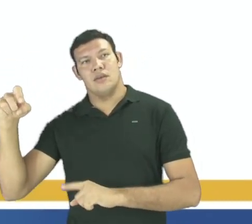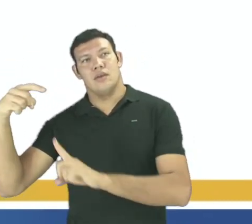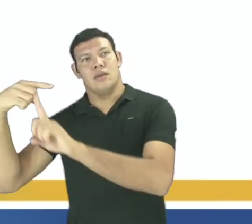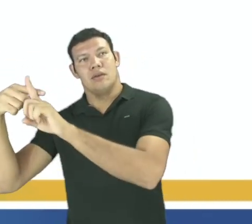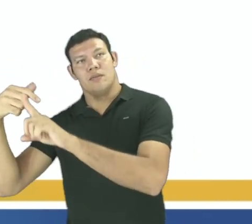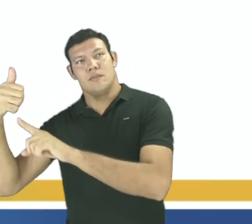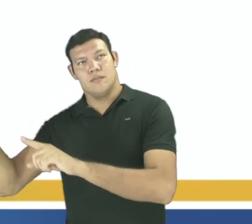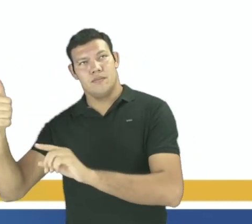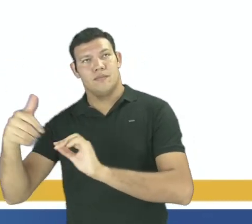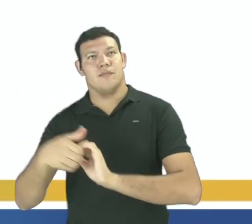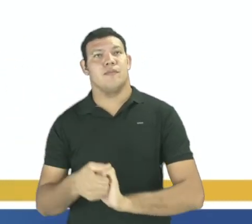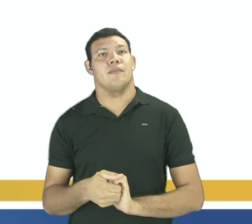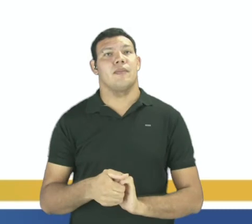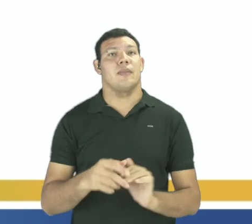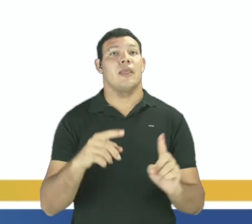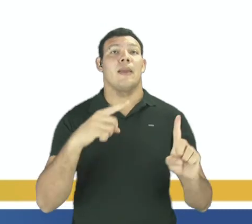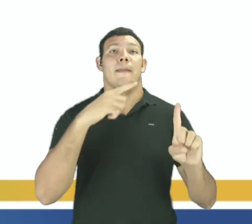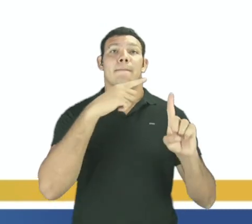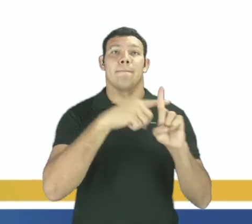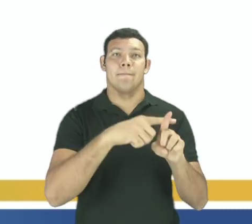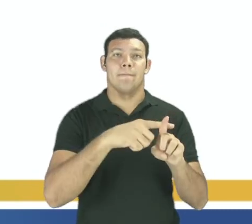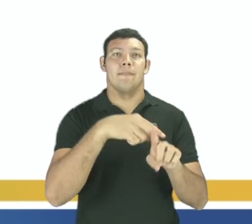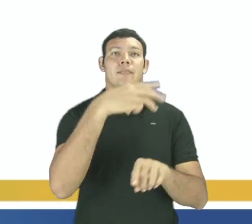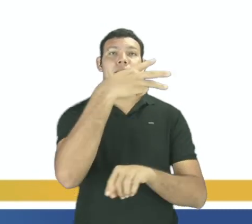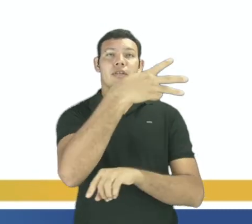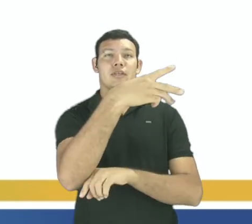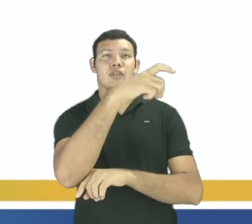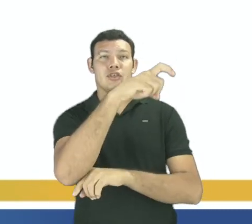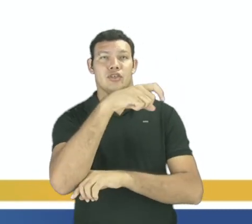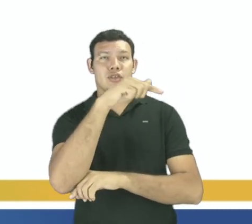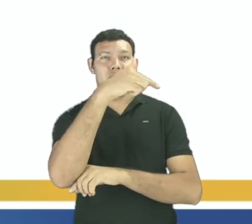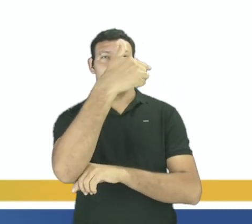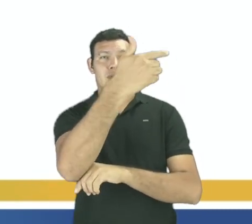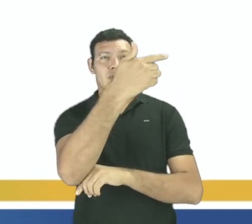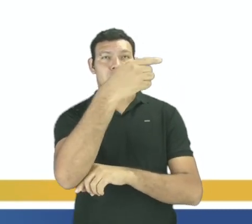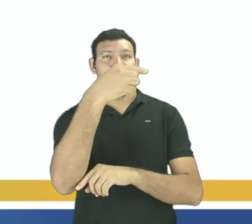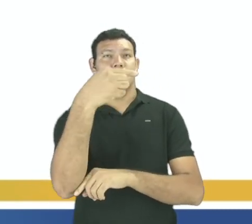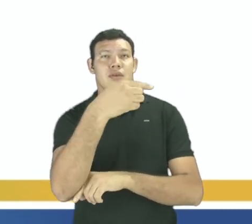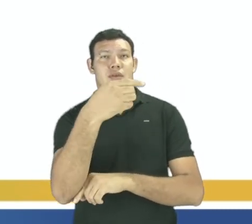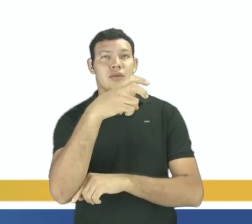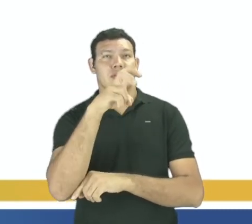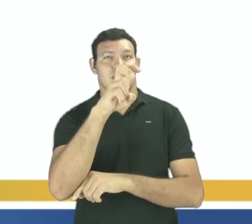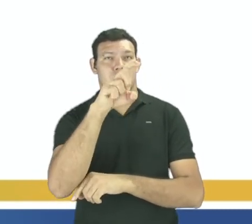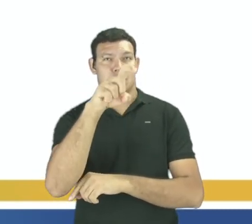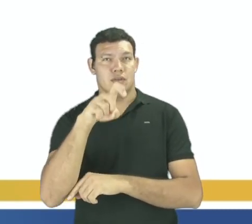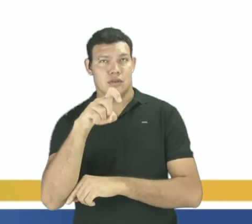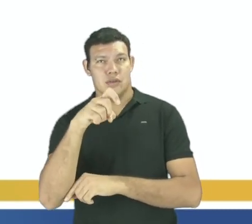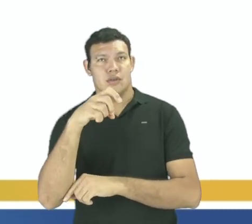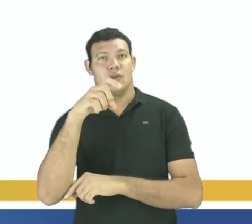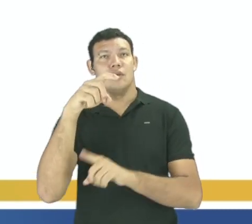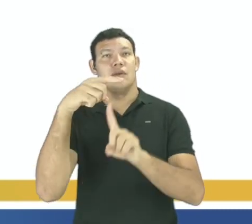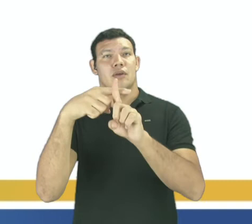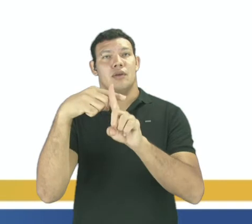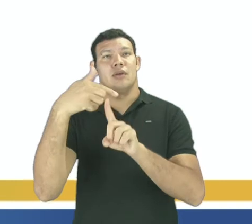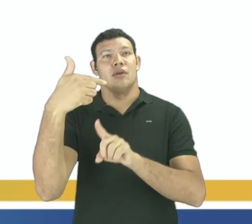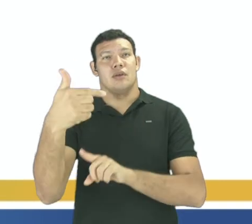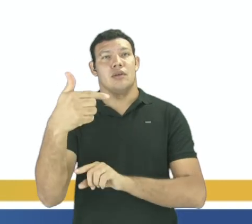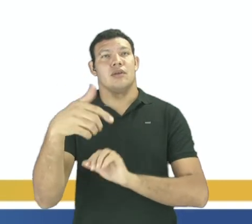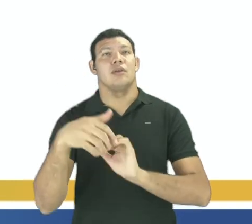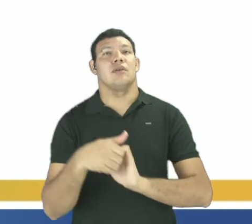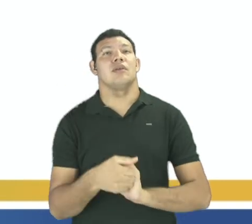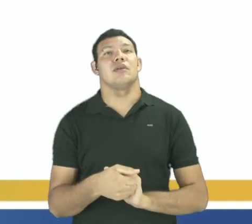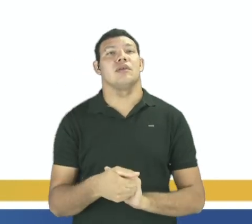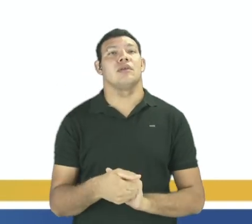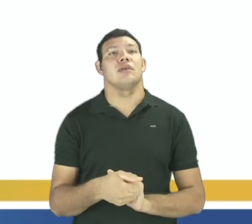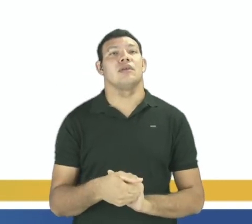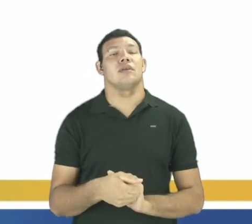mais 3x menos 4, que é o segundo polinômio, menos 3x ao quadrado menos 5 mais 2,